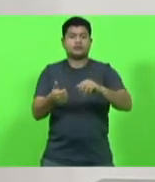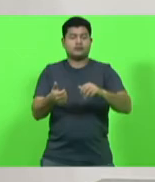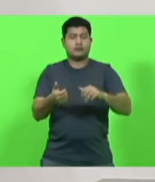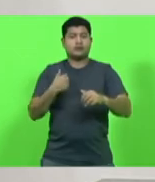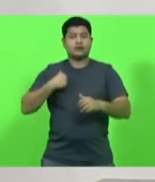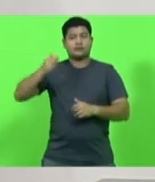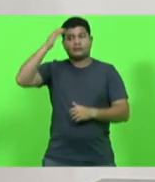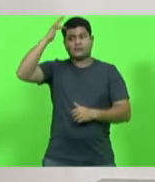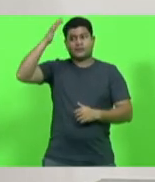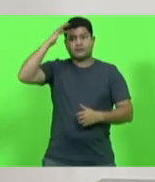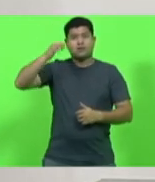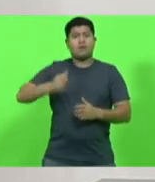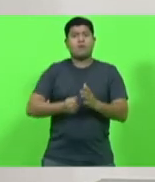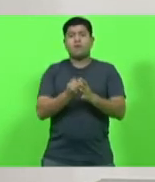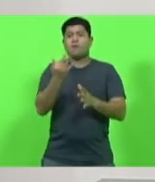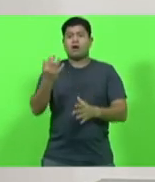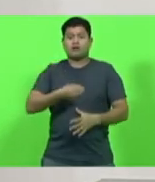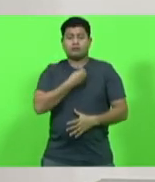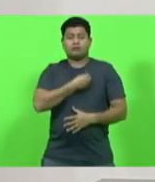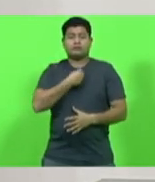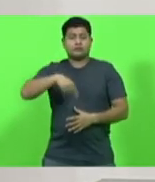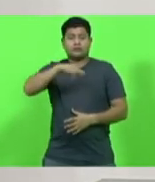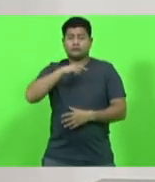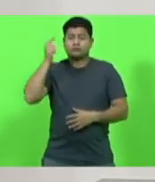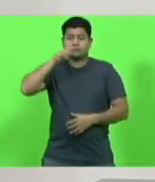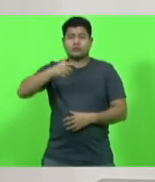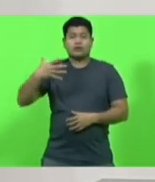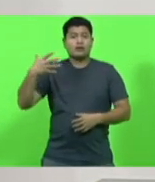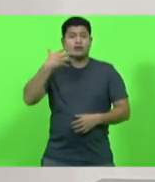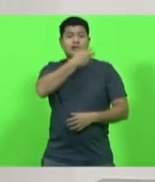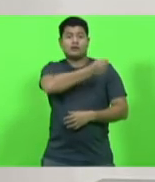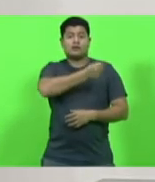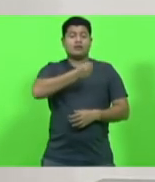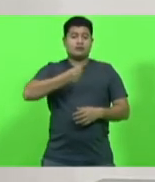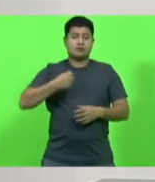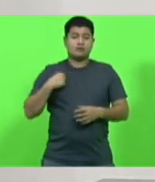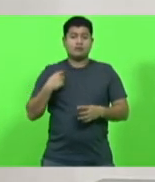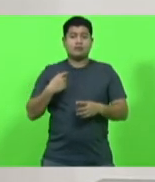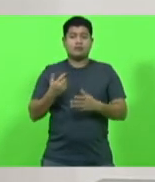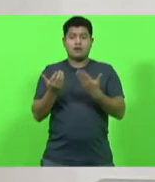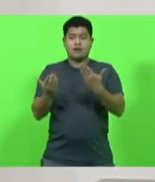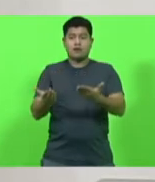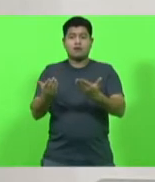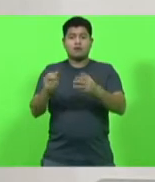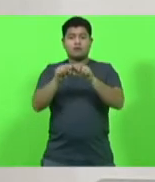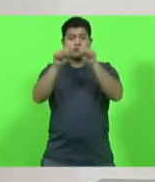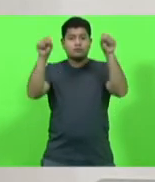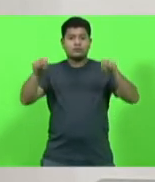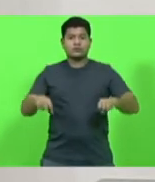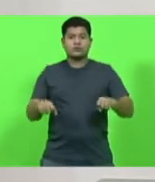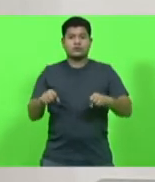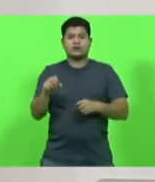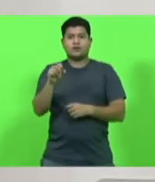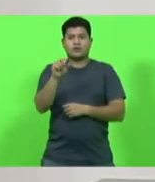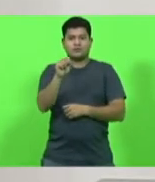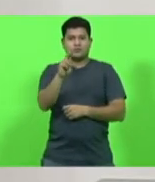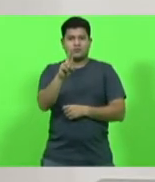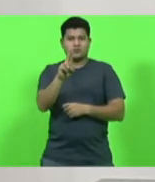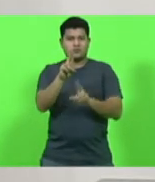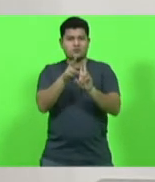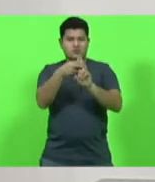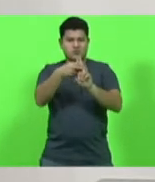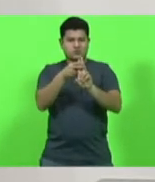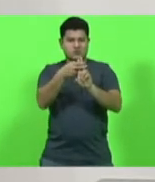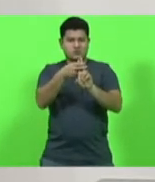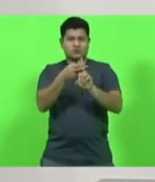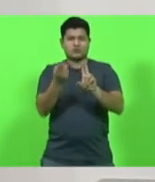não salvamos com esta lei. No momento em que o sistema, o SUS, se vê obrigado